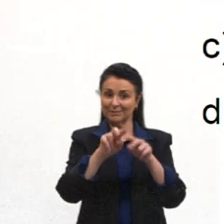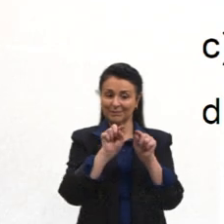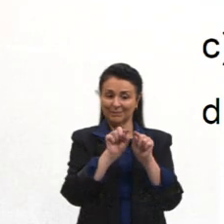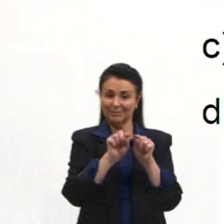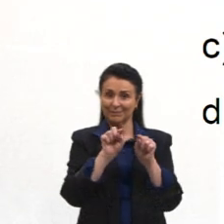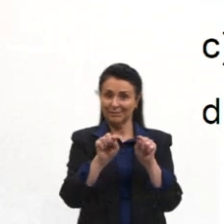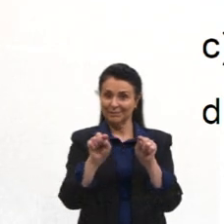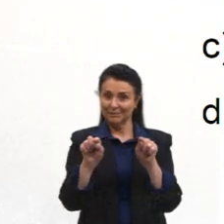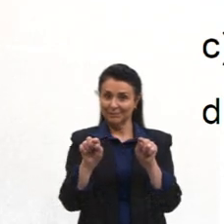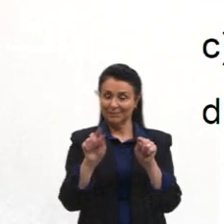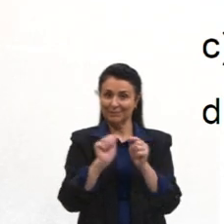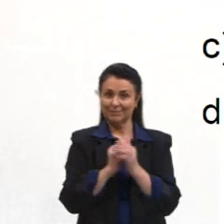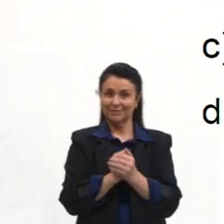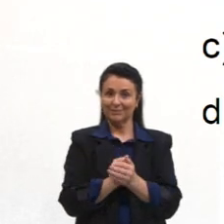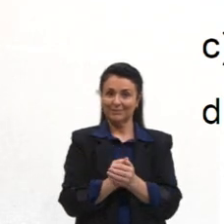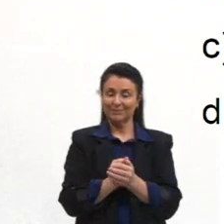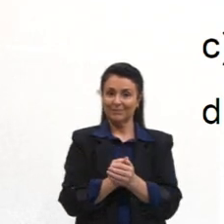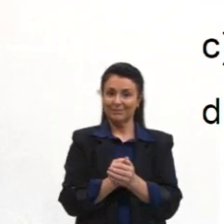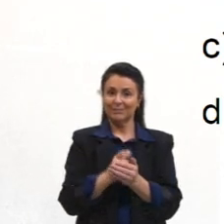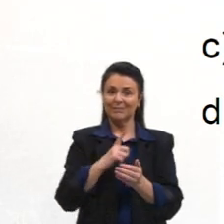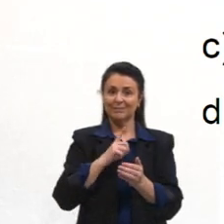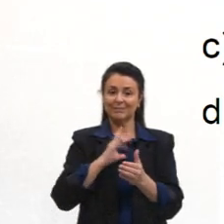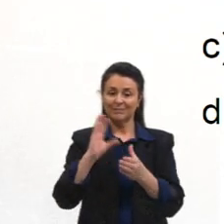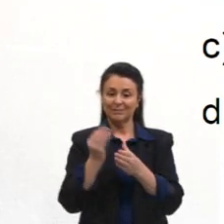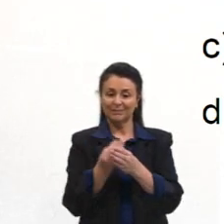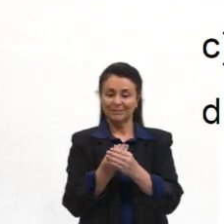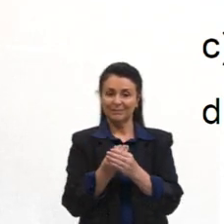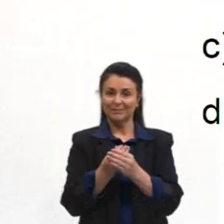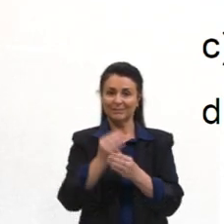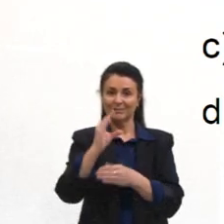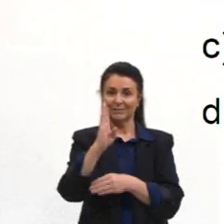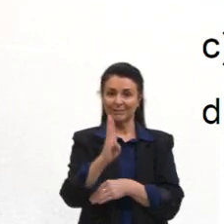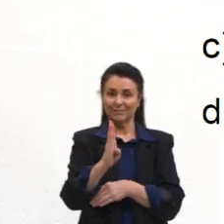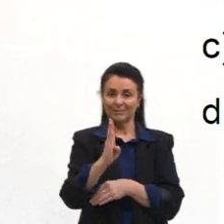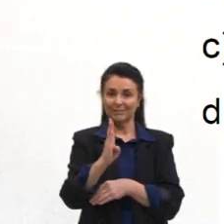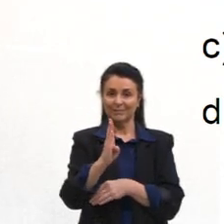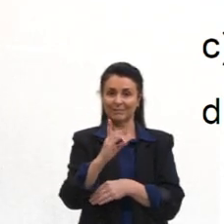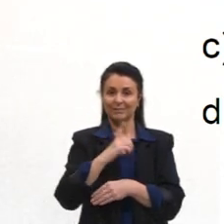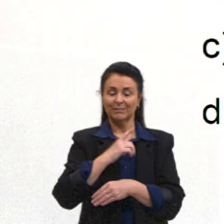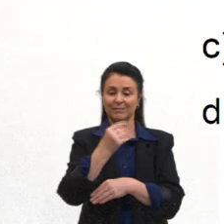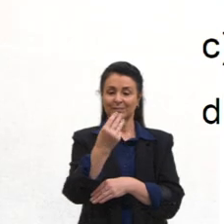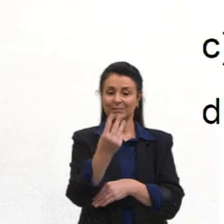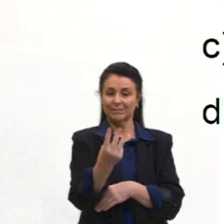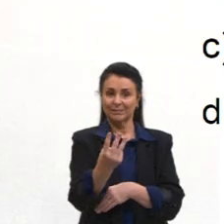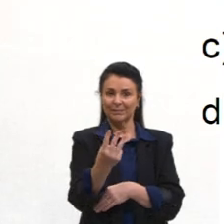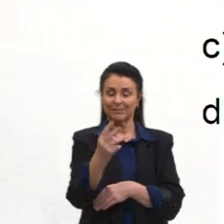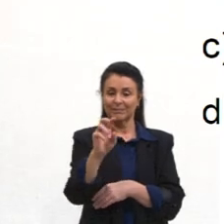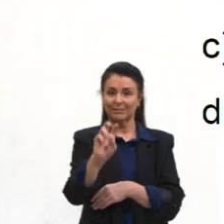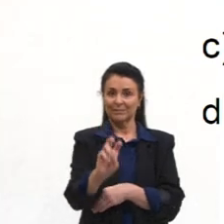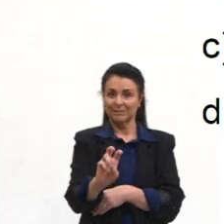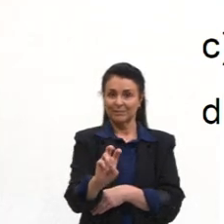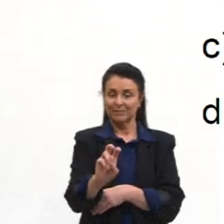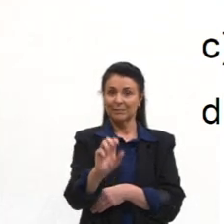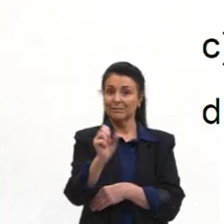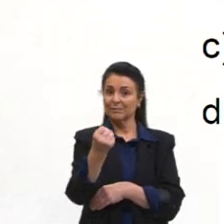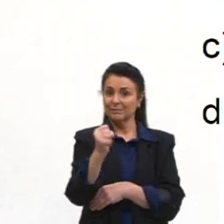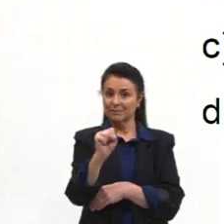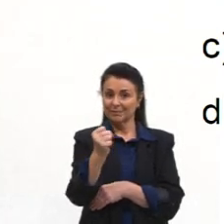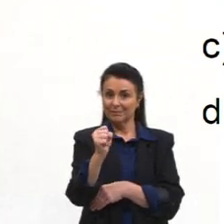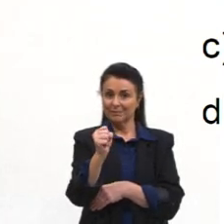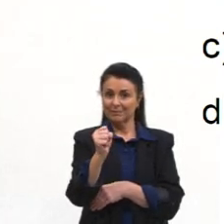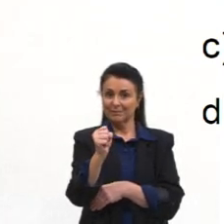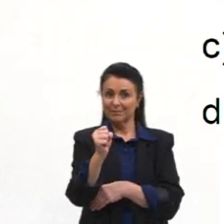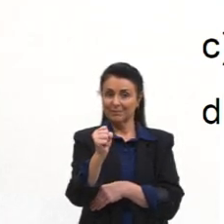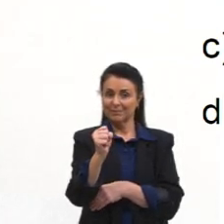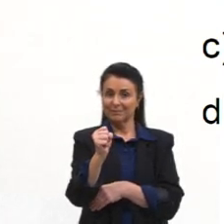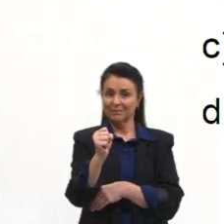e nós temos então o conjunto B onde eu tenho 35 e 8